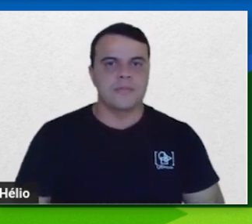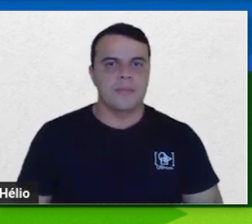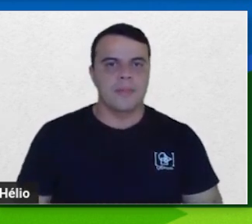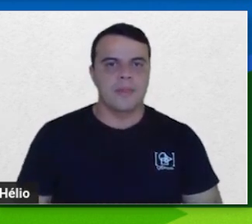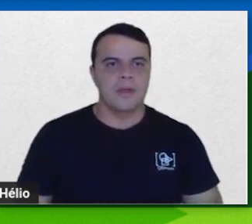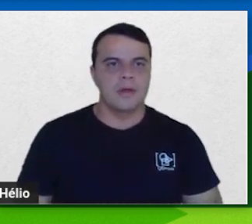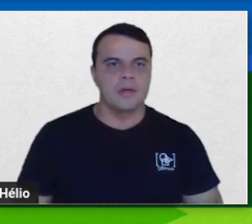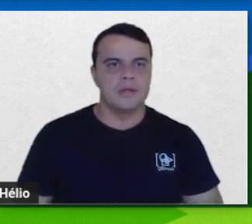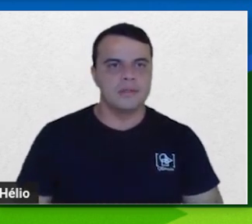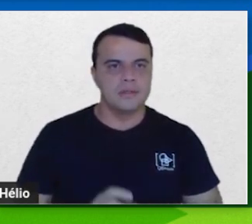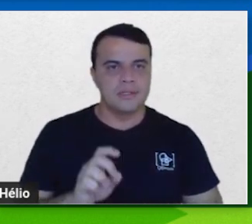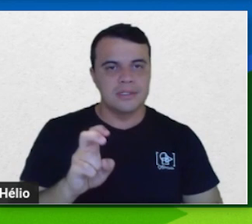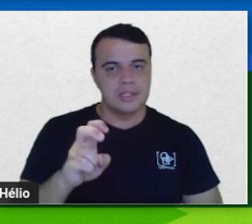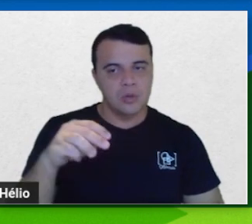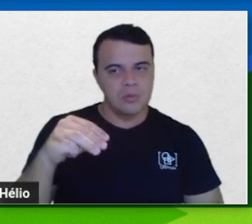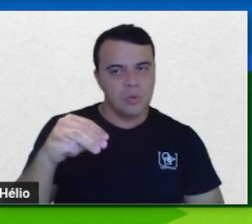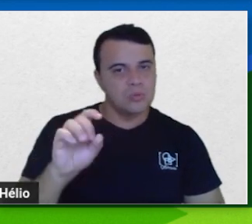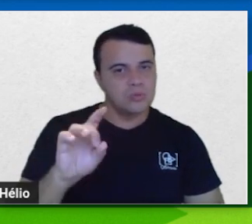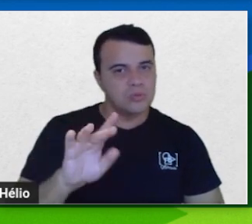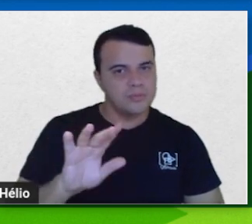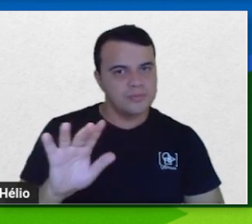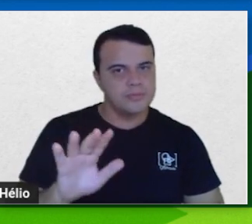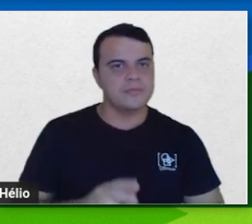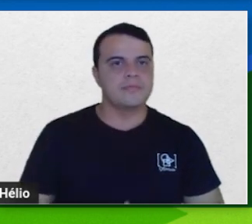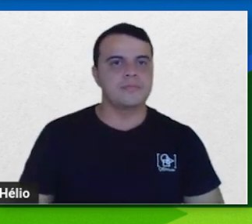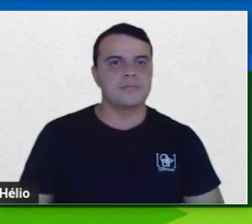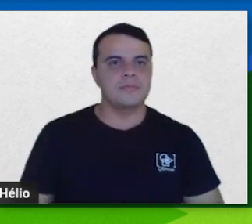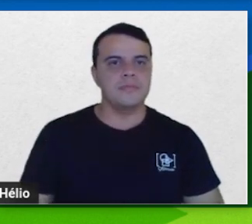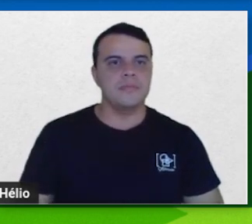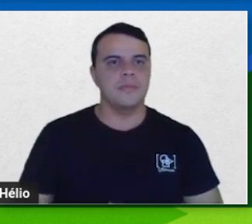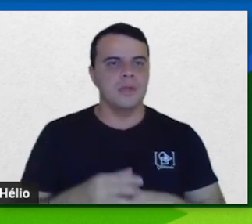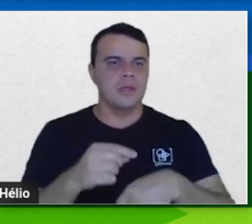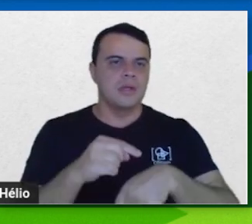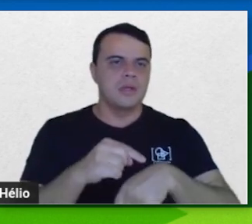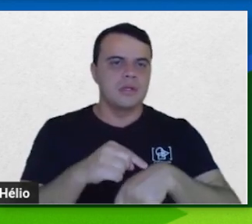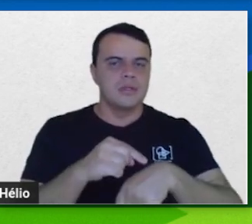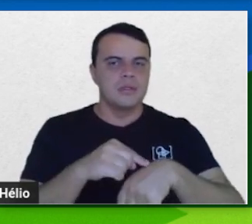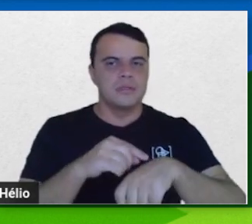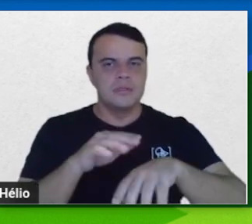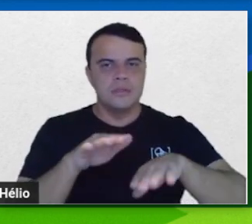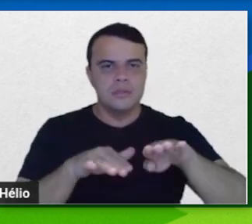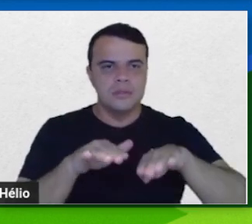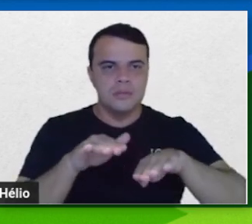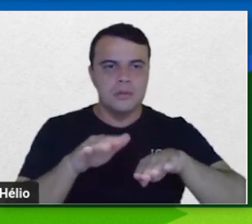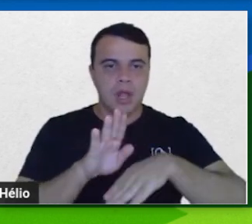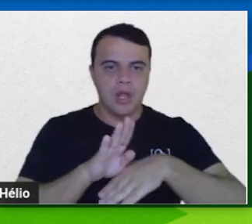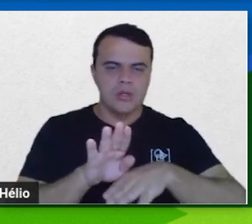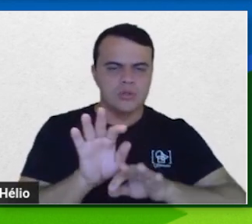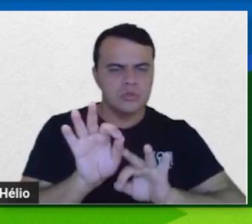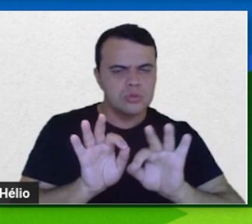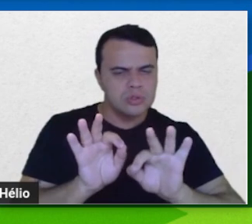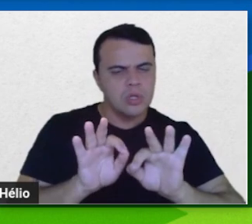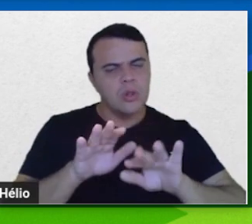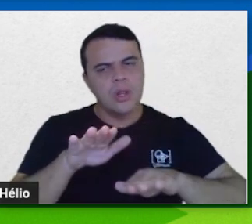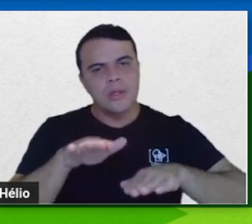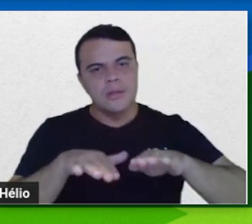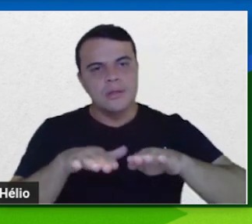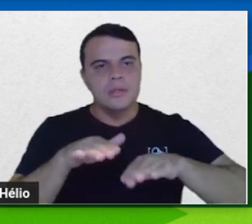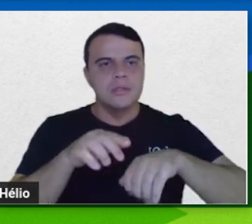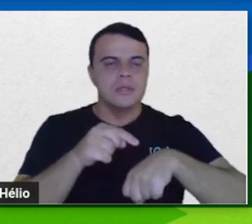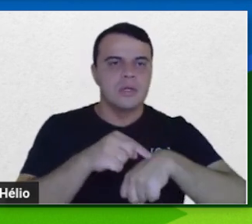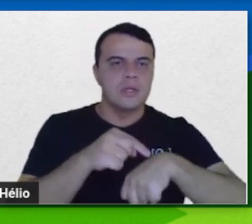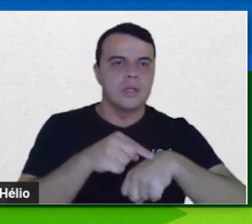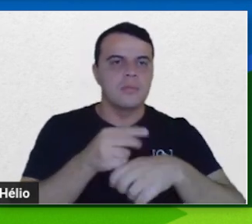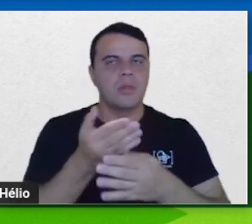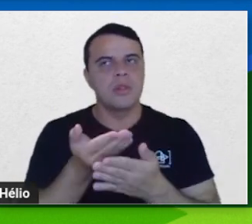número possível, em 5 minutos, ou assim, esse tempo vai ajustando de acordo com o tempo da